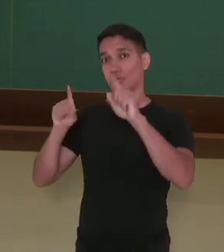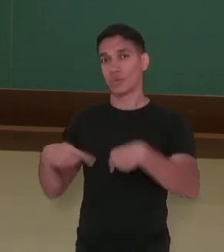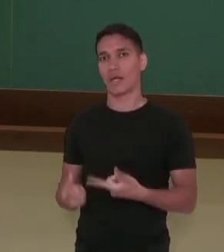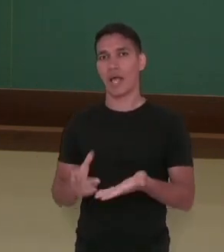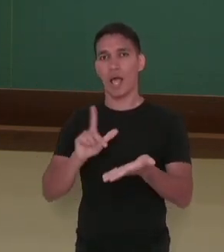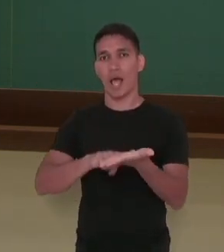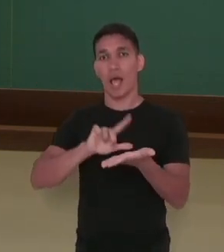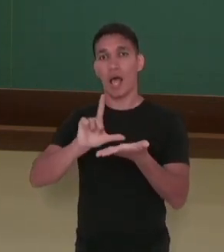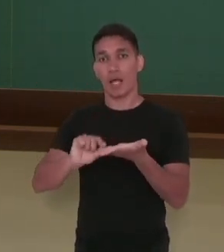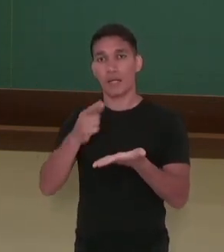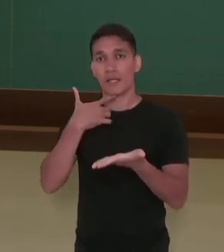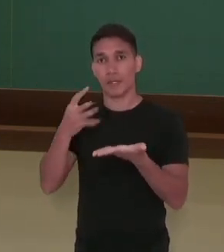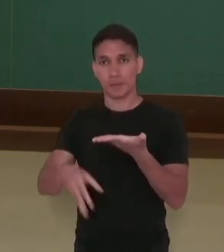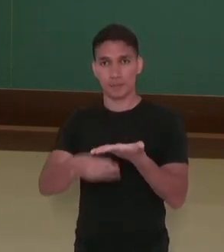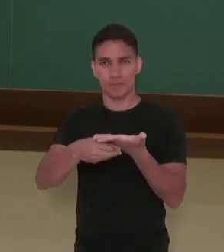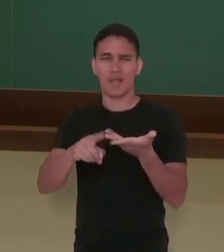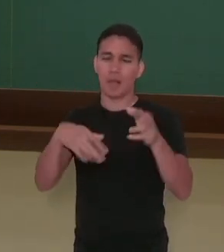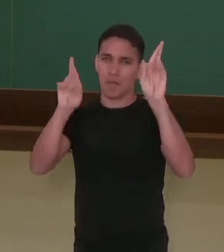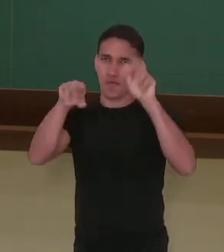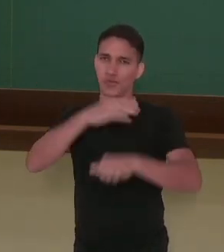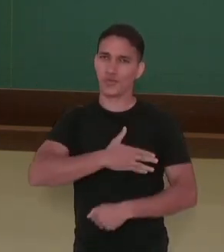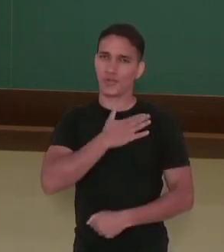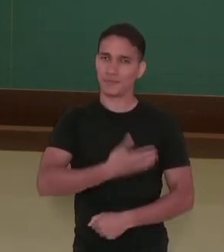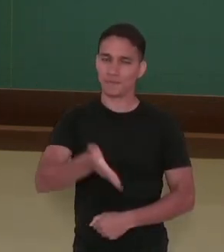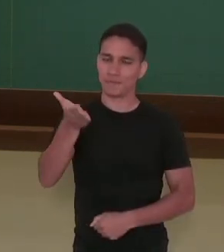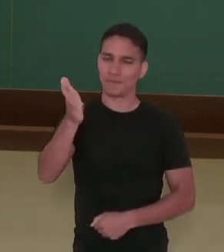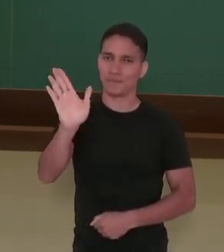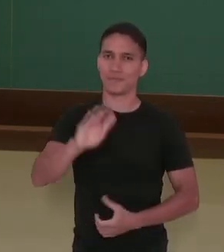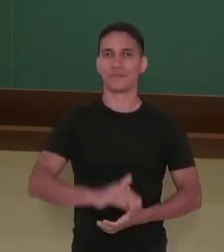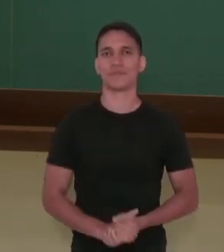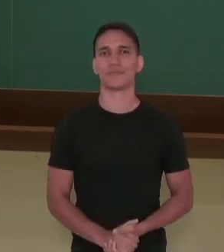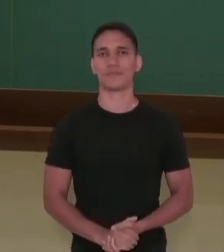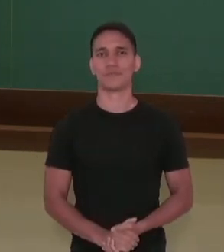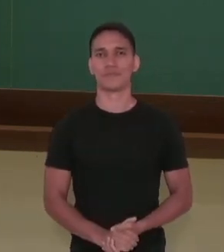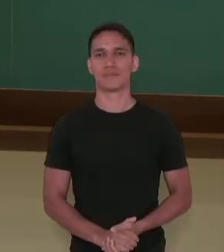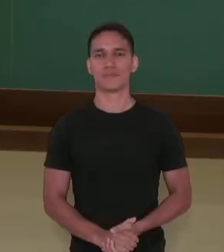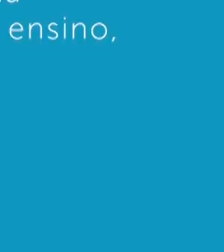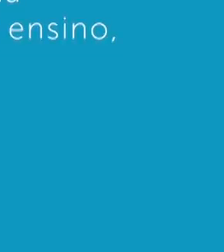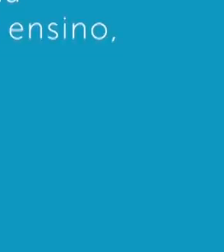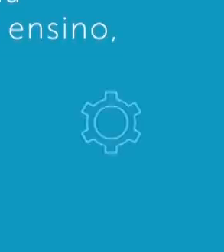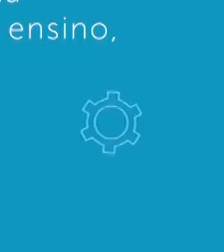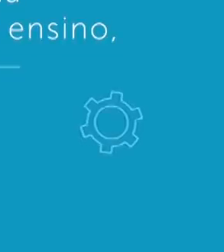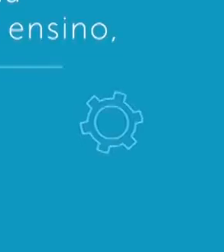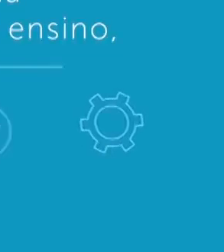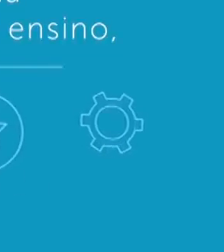sobre artigo de opinião. Espero que vocês tenham gostado. Até breve!